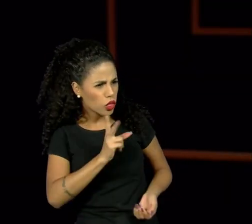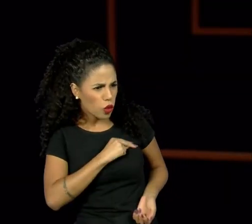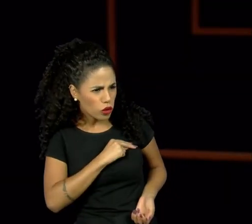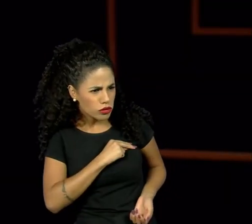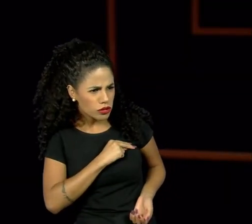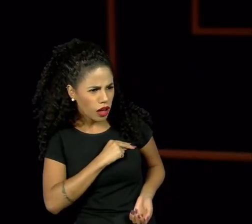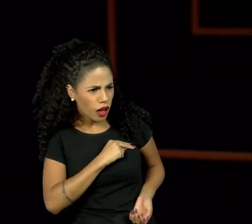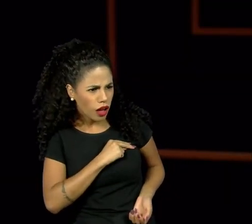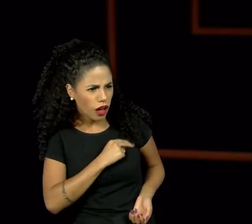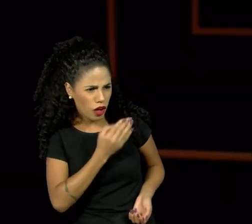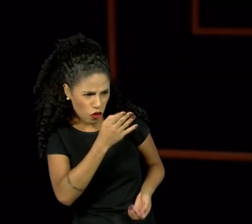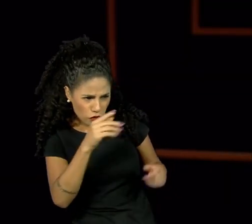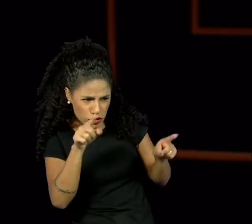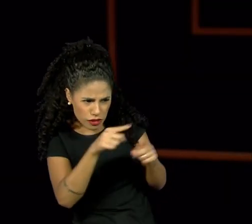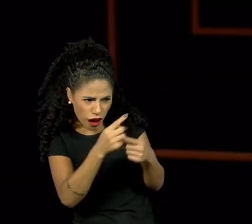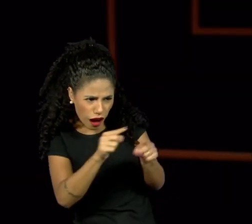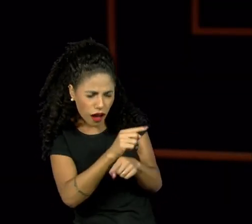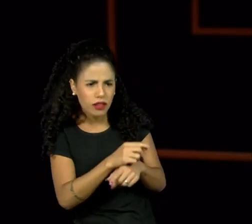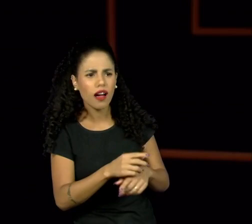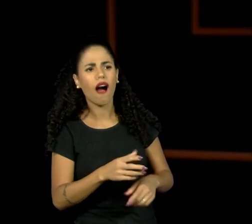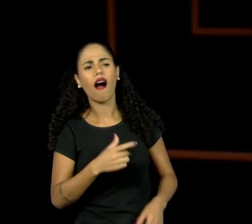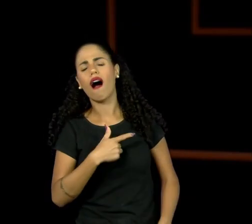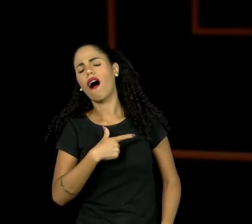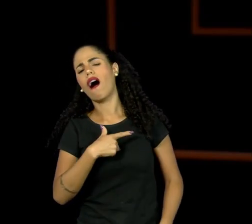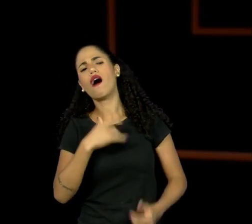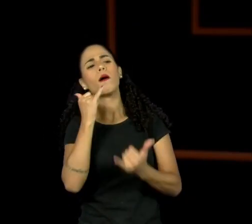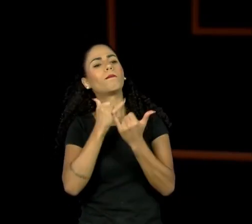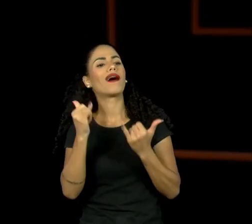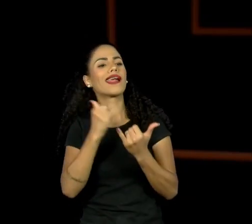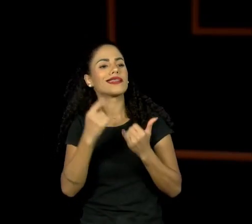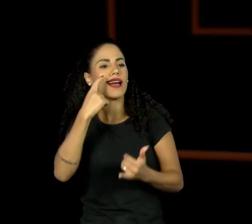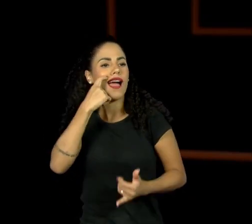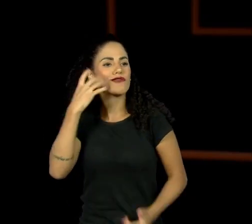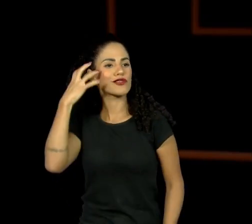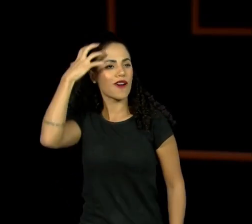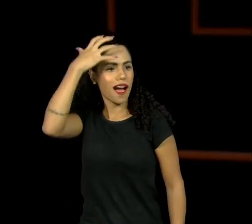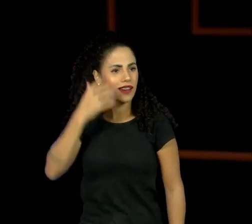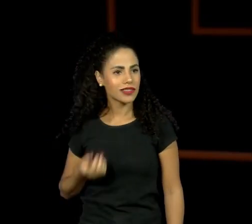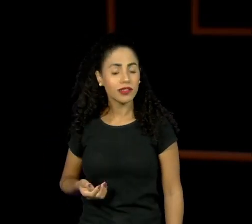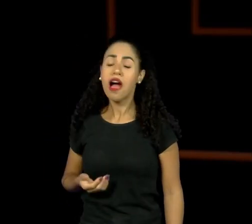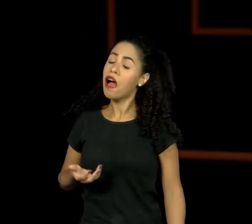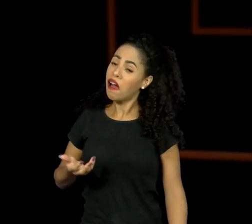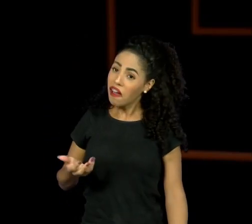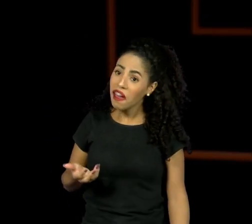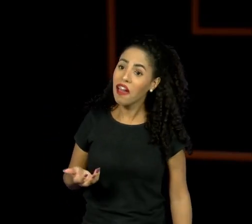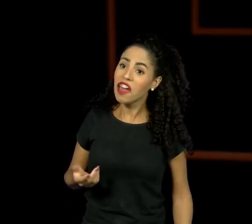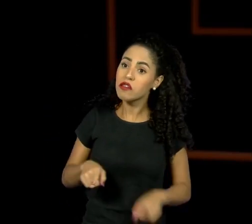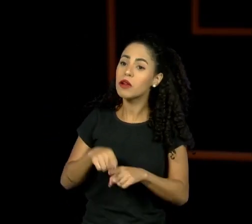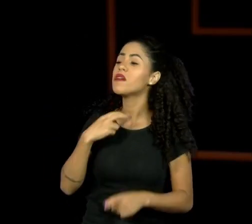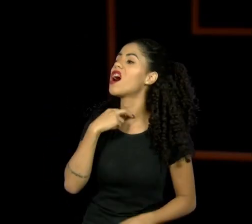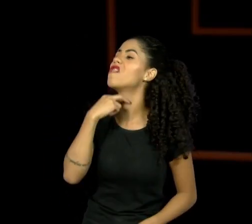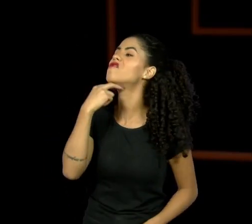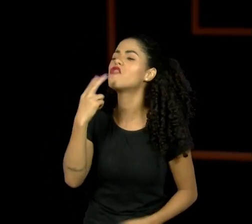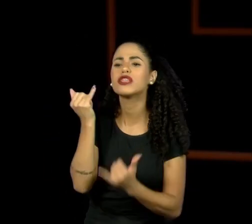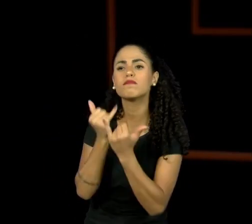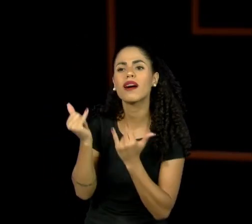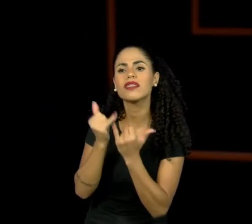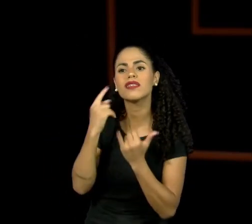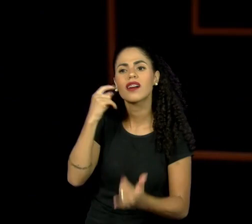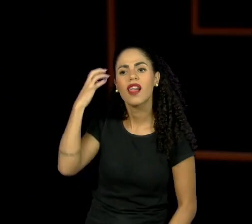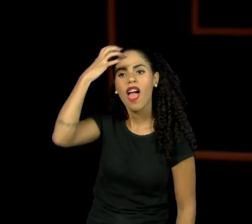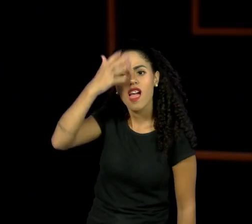nossa, você canta? Você parece a Elza Soares. Eu falei, pois é, que eu tenho esse negócio rouco, que eu nasci com esse negócio